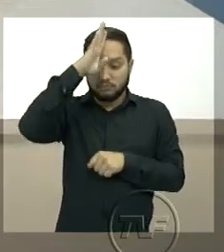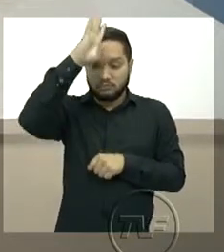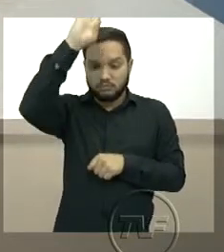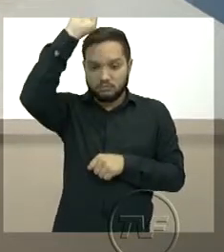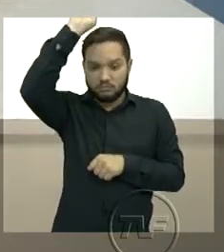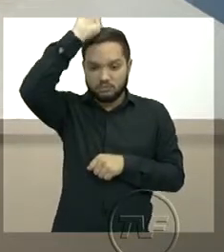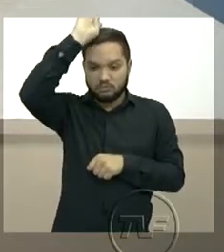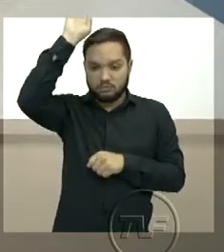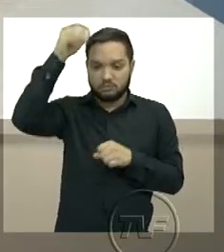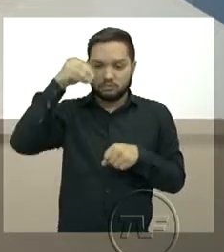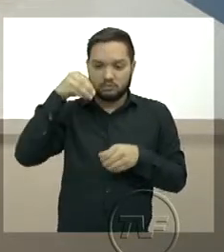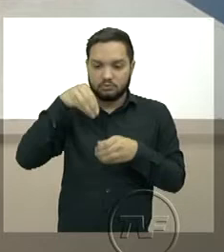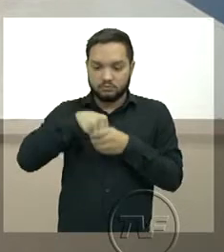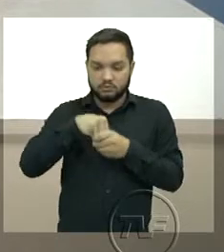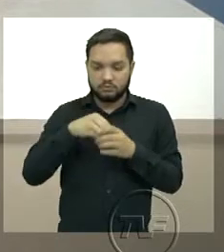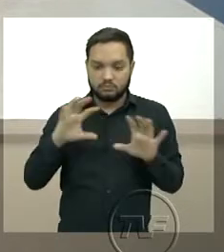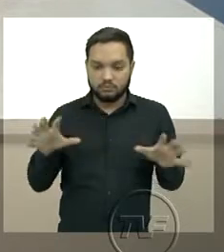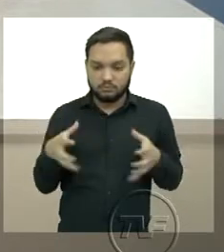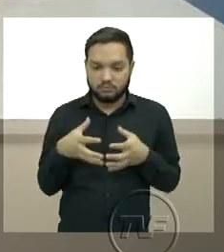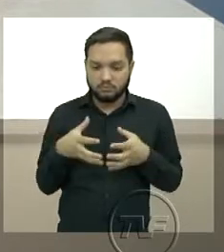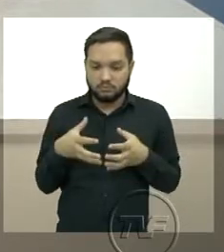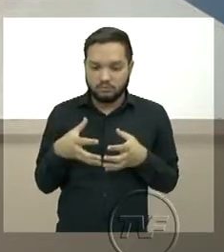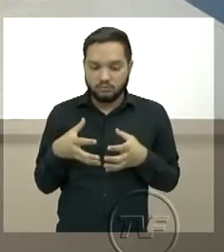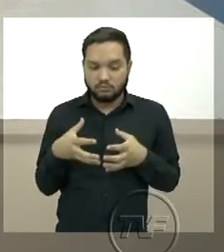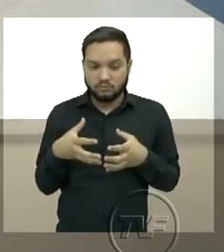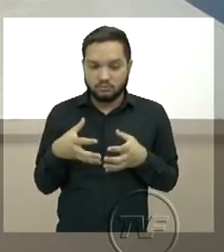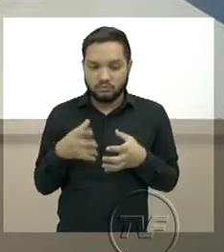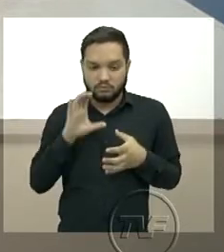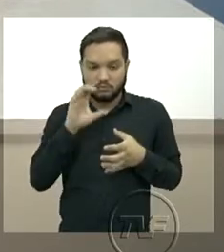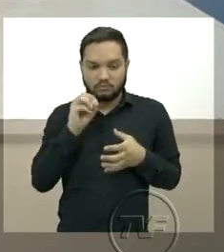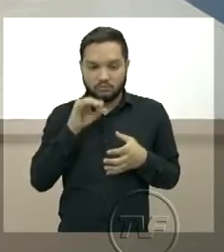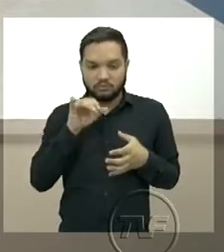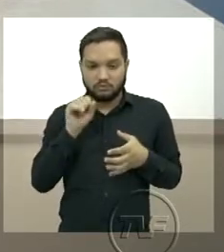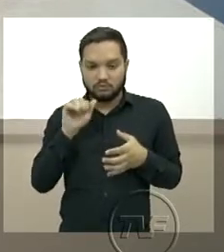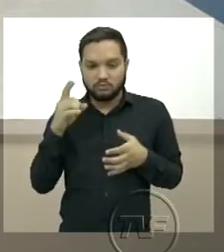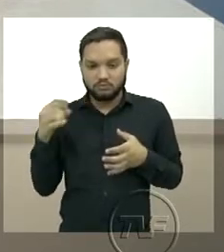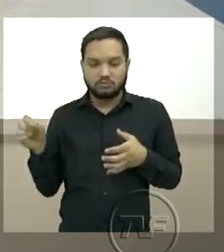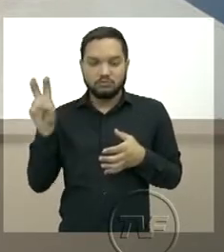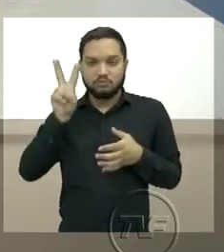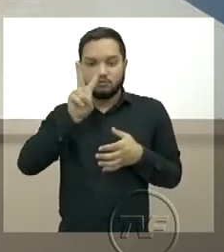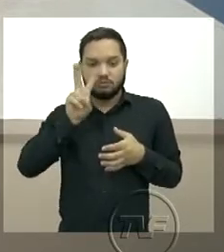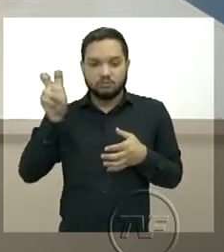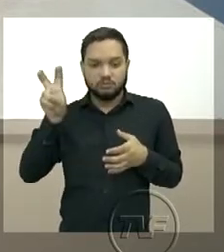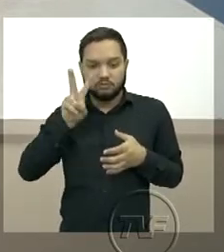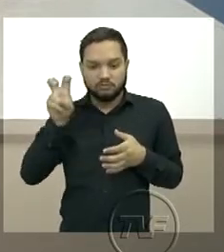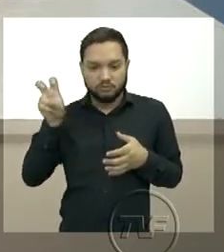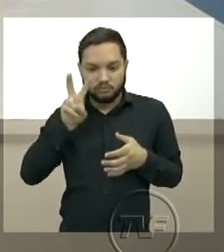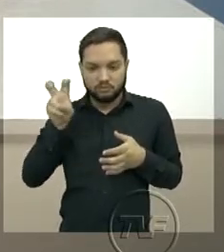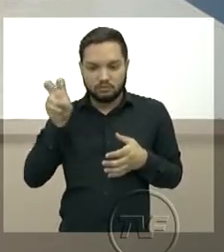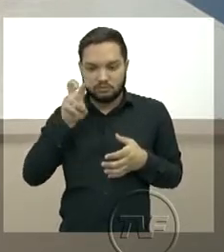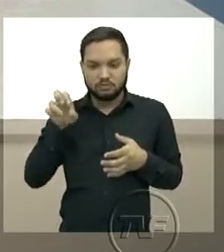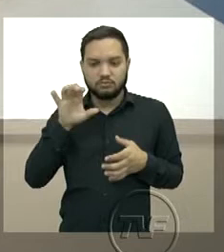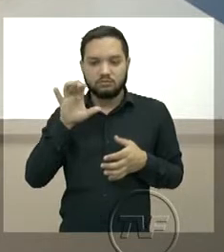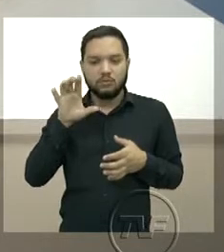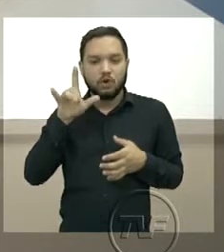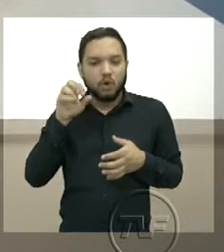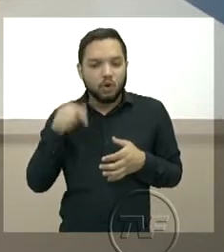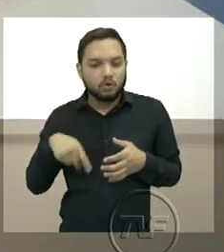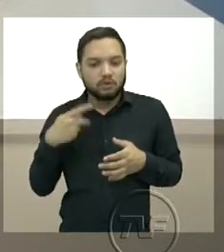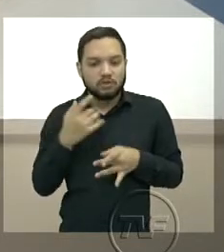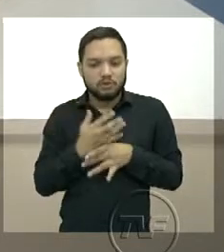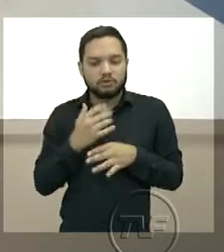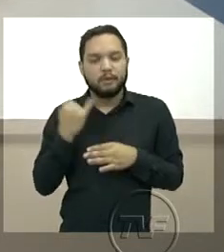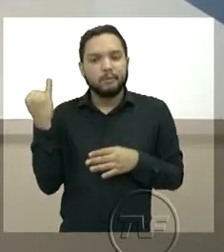nas comissões seguintes que venham discutir sobre o Código da Cidade. É muito importante a